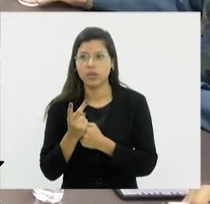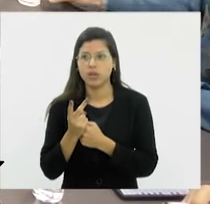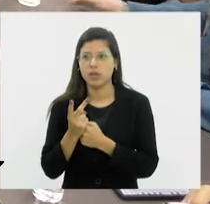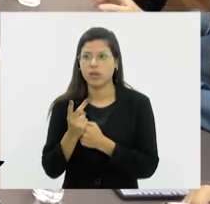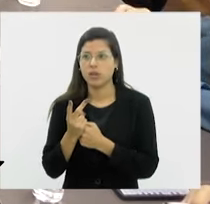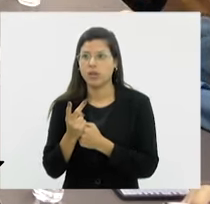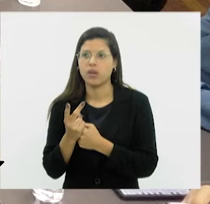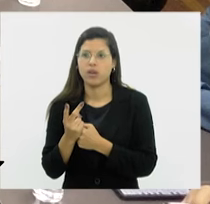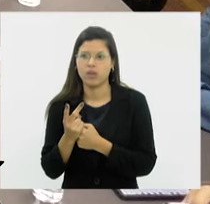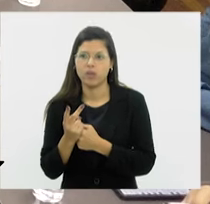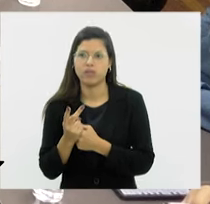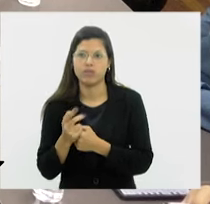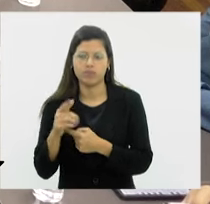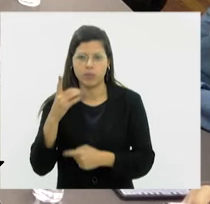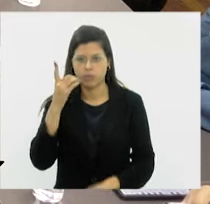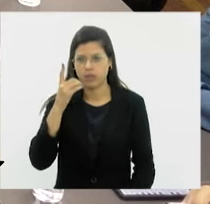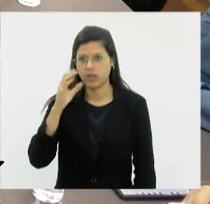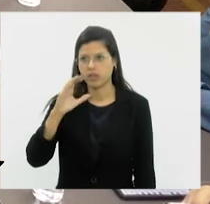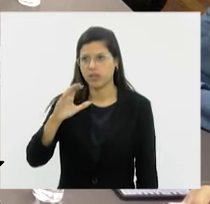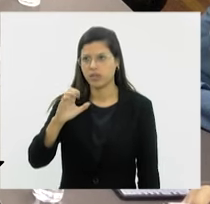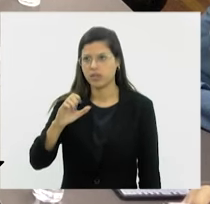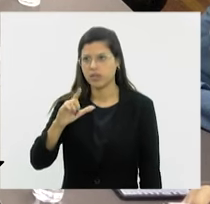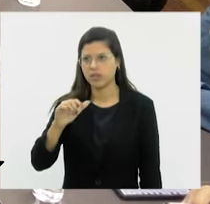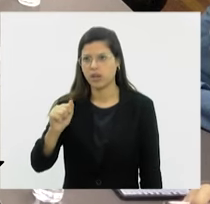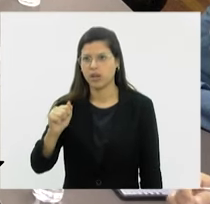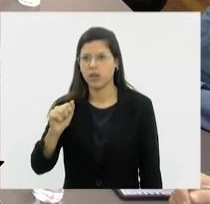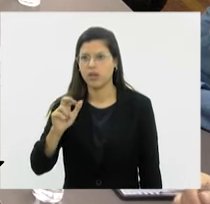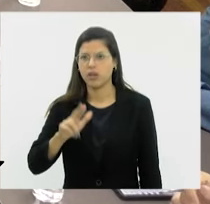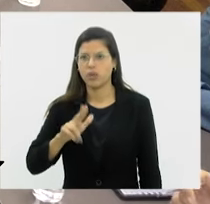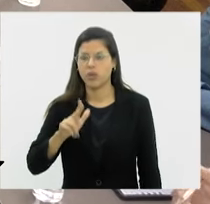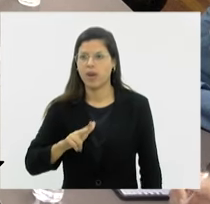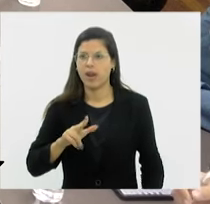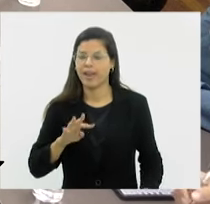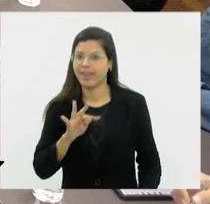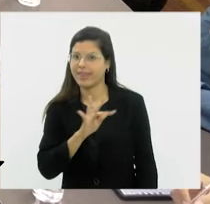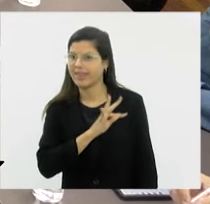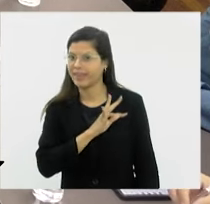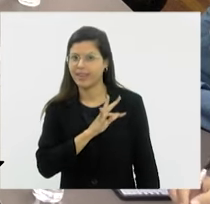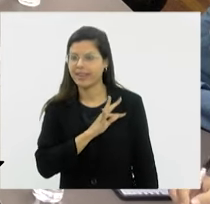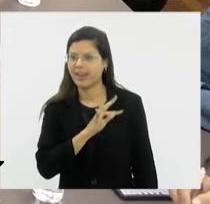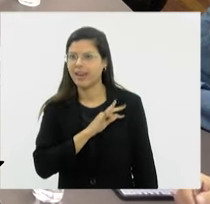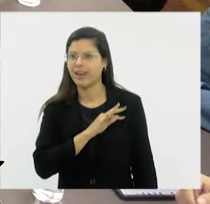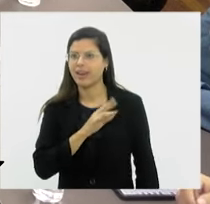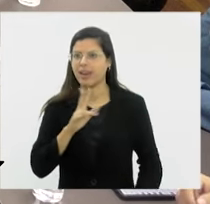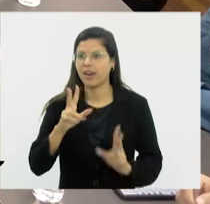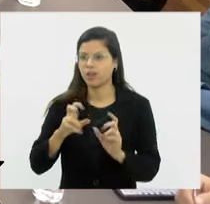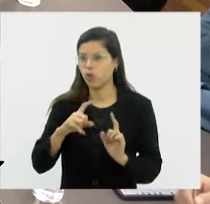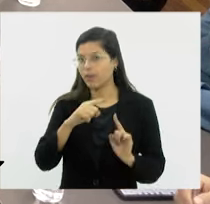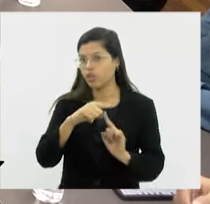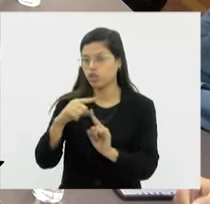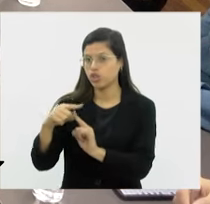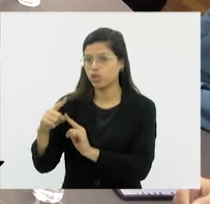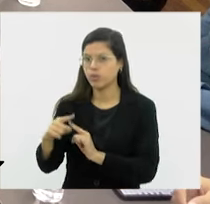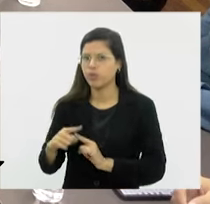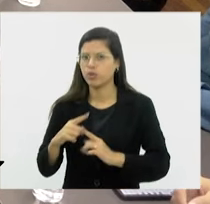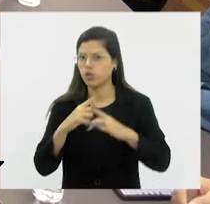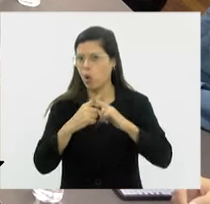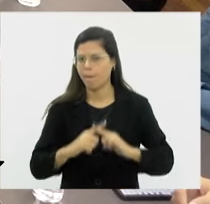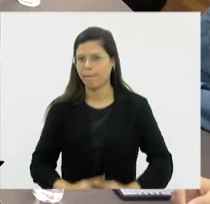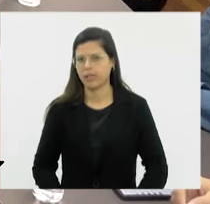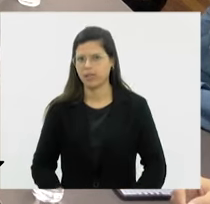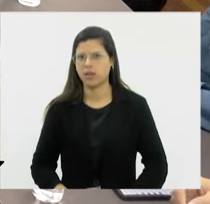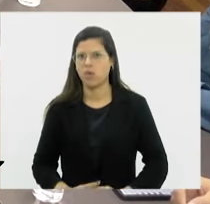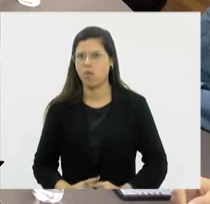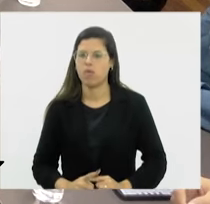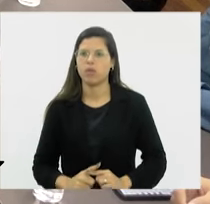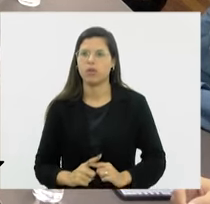Vossa Excelência, deputada Célia. Não é uma questão tática, é uma questão de modalidade de competição, inclusive. Não só trouxe